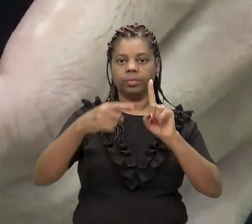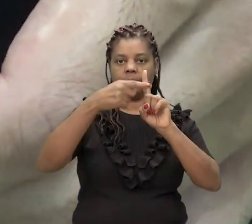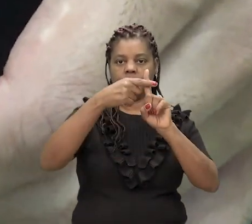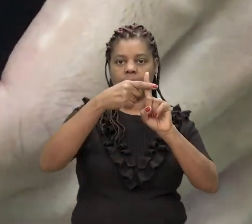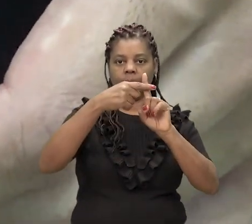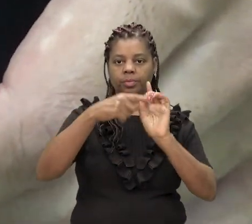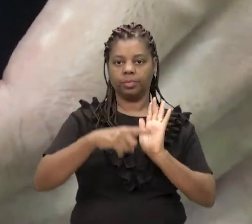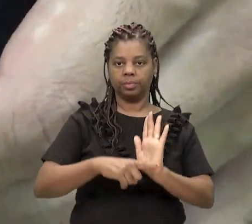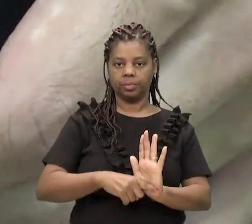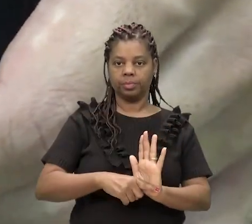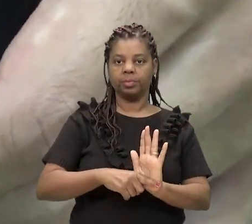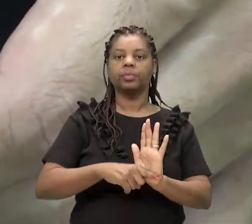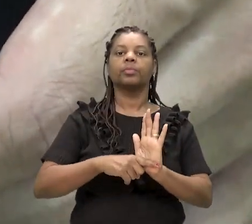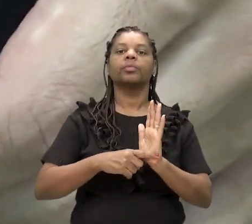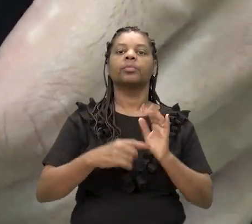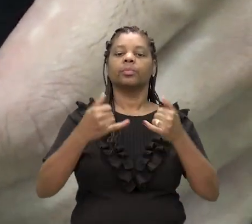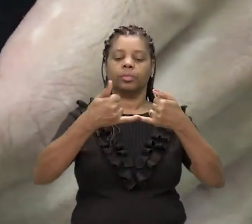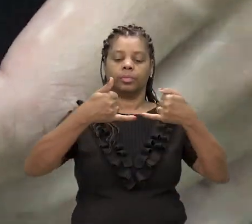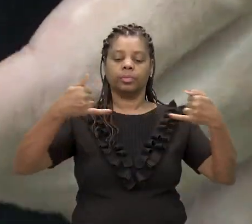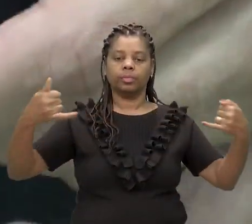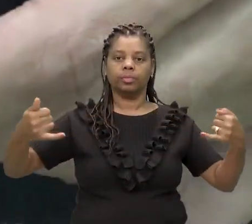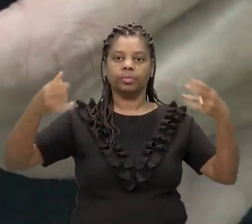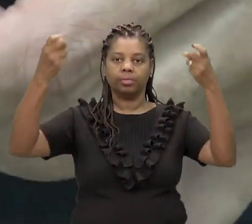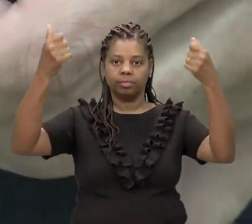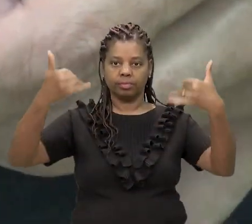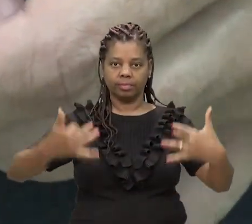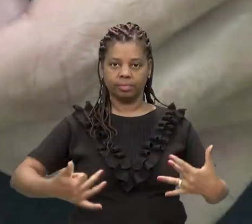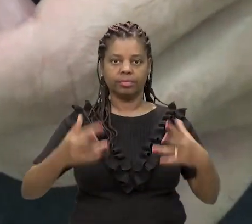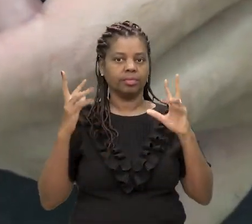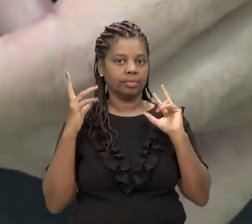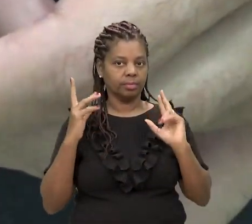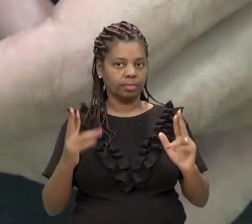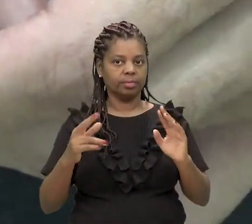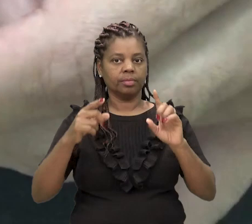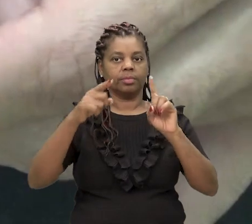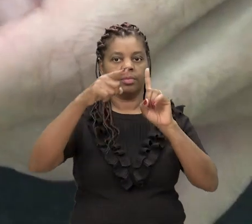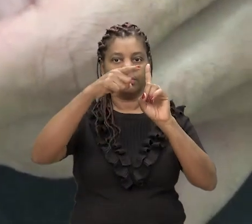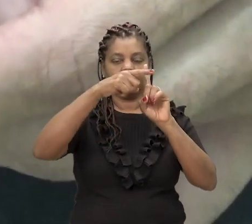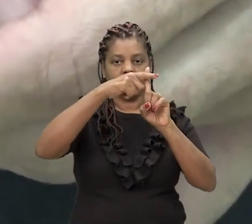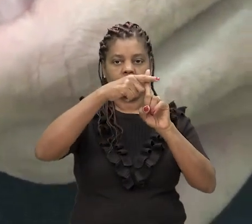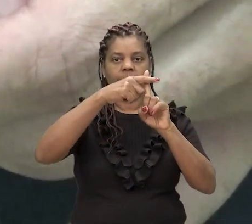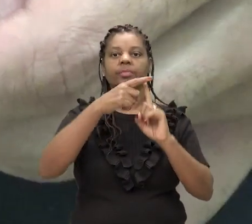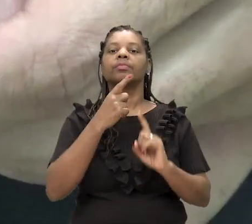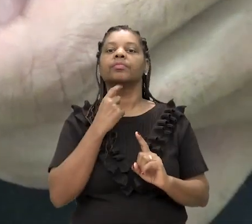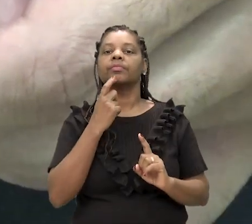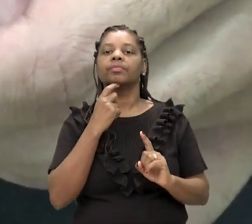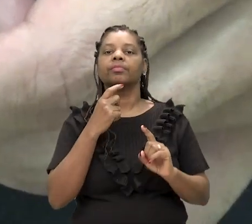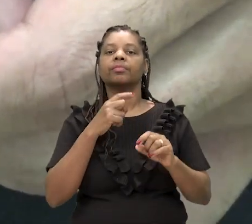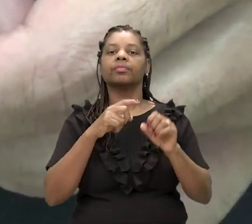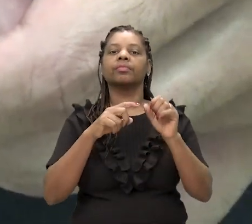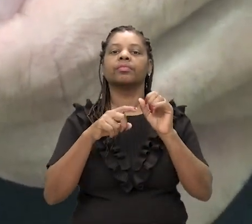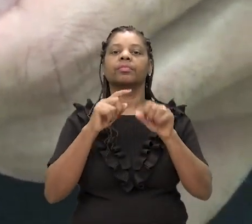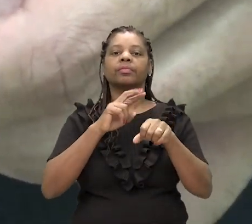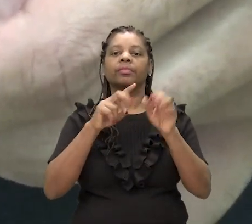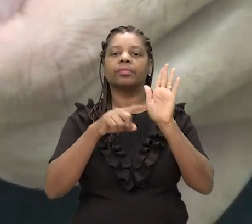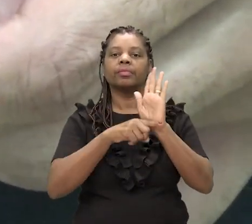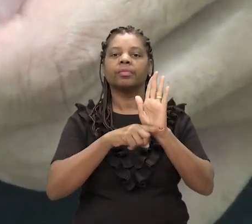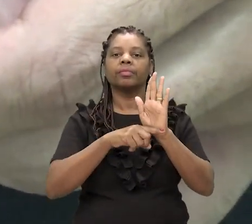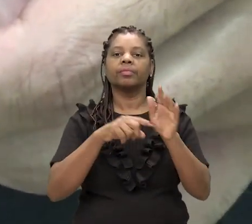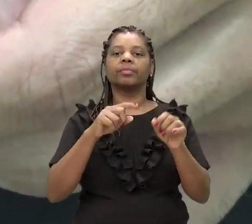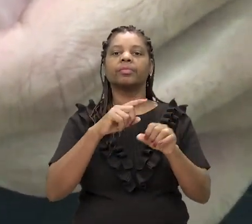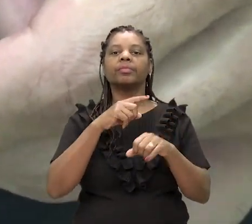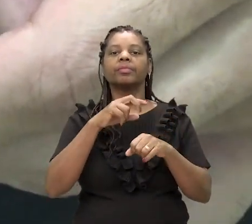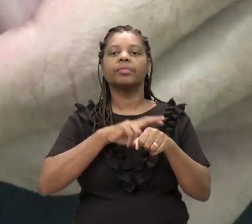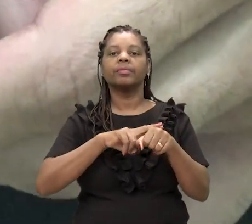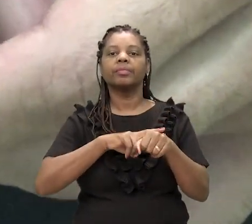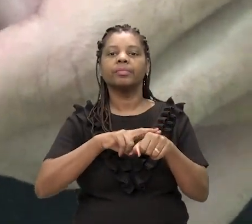nossa bateria, o lado positivo e o lado negativo, e o fio, como eu falei, mesma coisa. Positivo é o vermelho e negativo é o